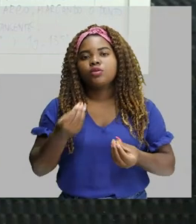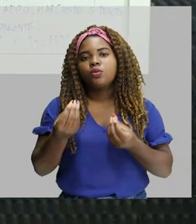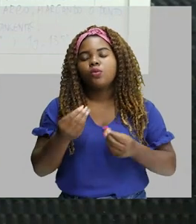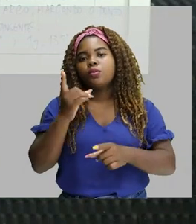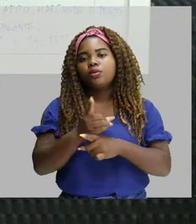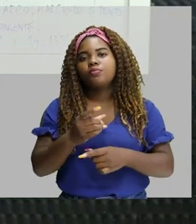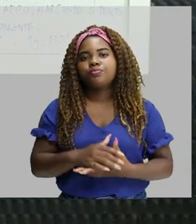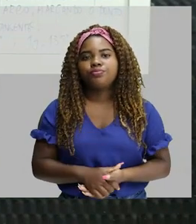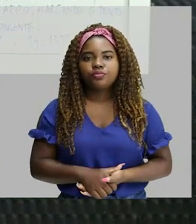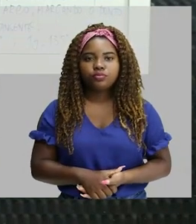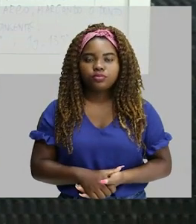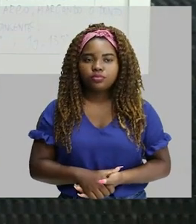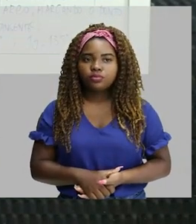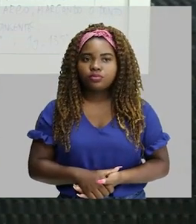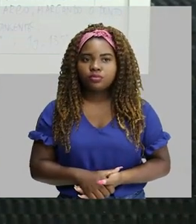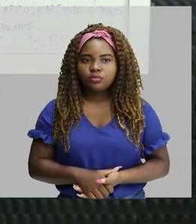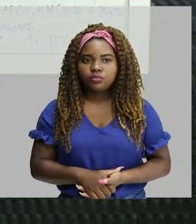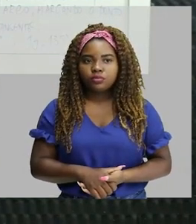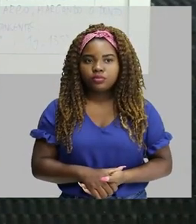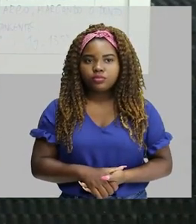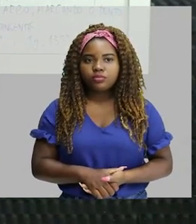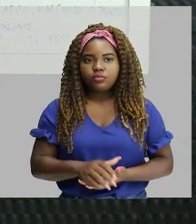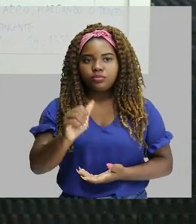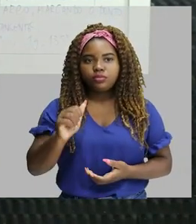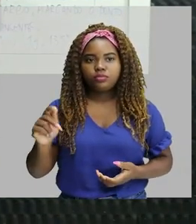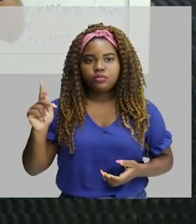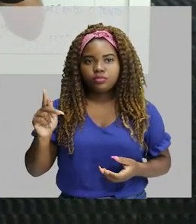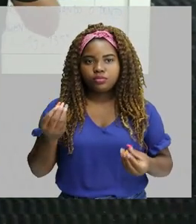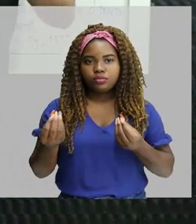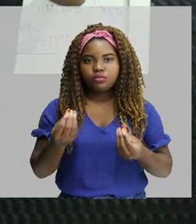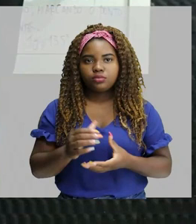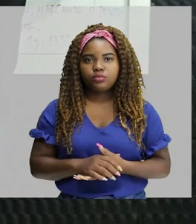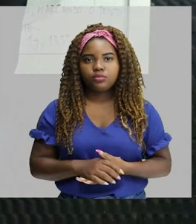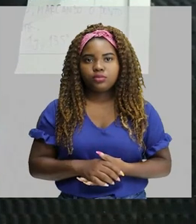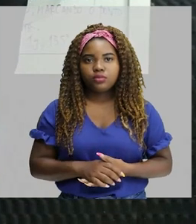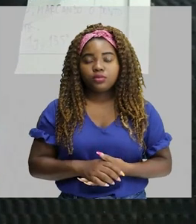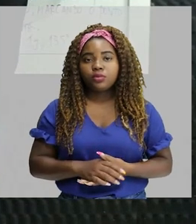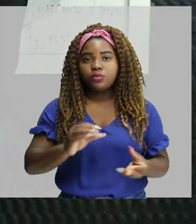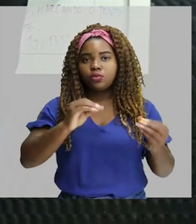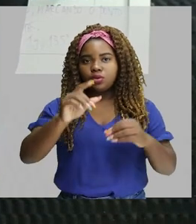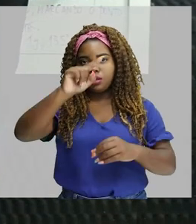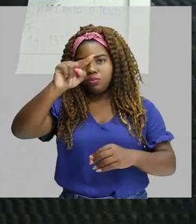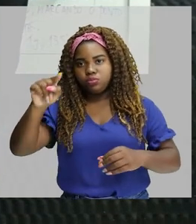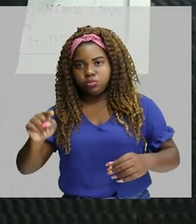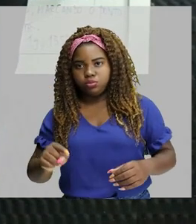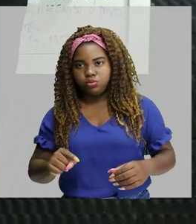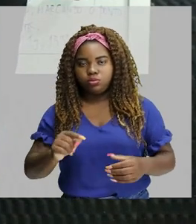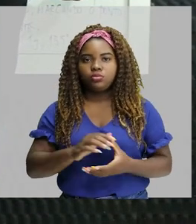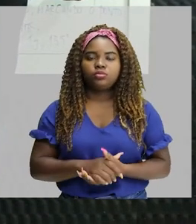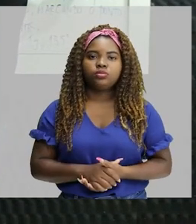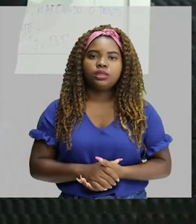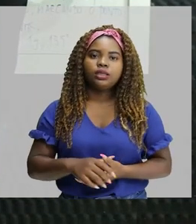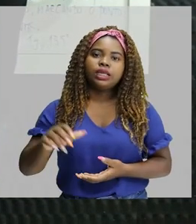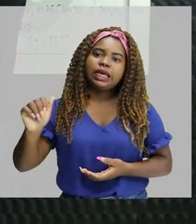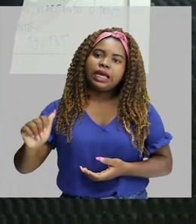veja só a tangente de um arco a p então de novo vou colocar aqui um arco a p né é o